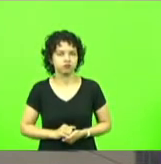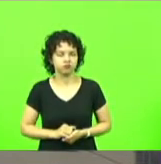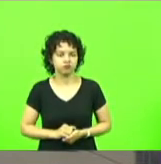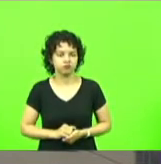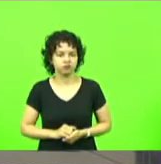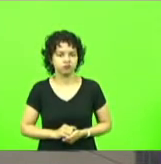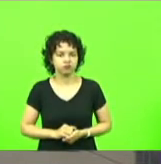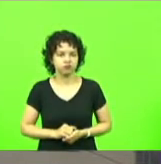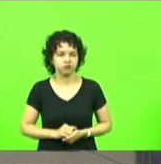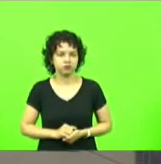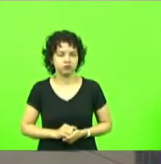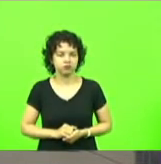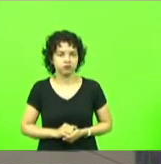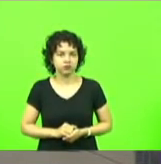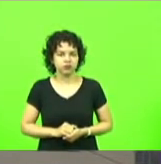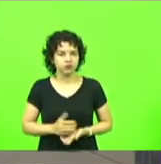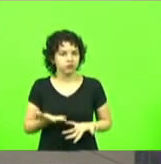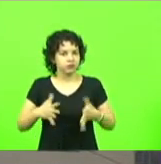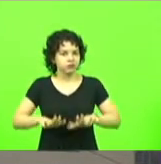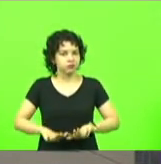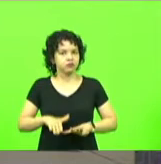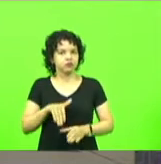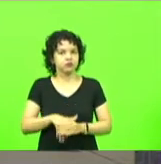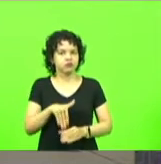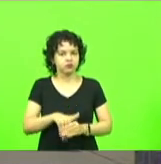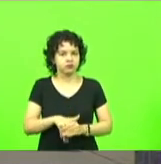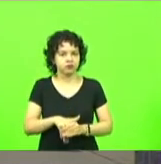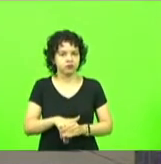não havendo quem queira discutir em votação